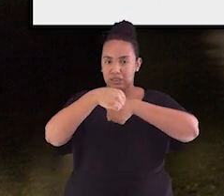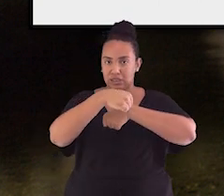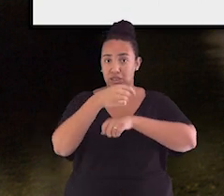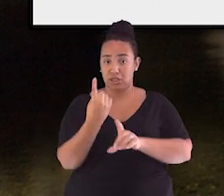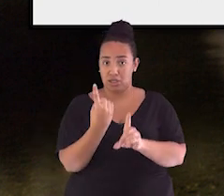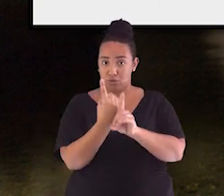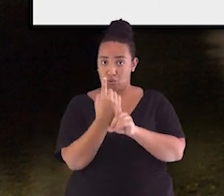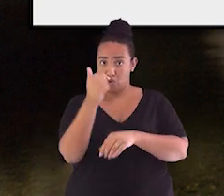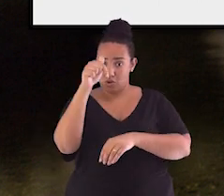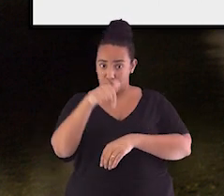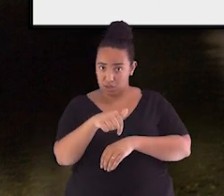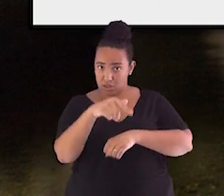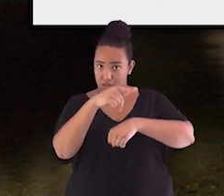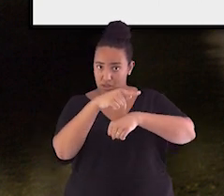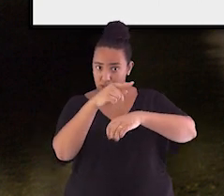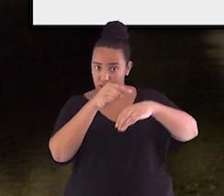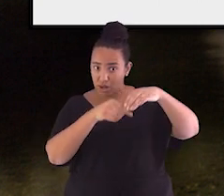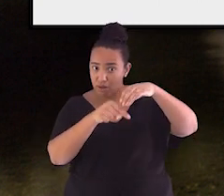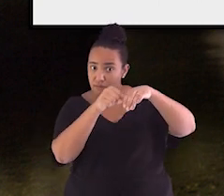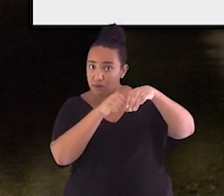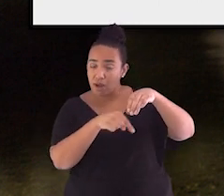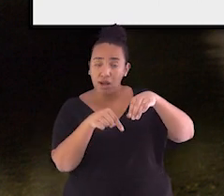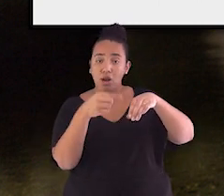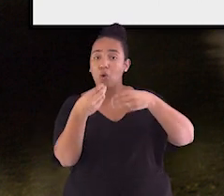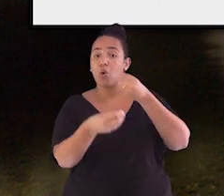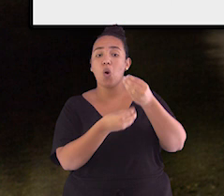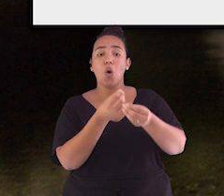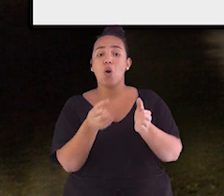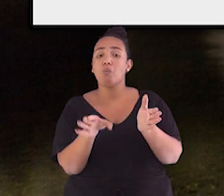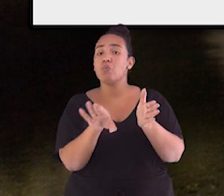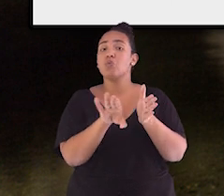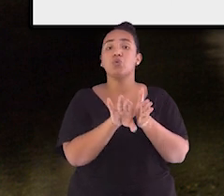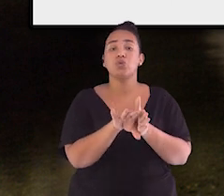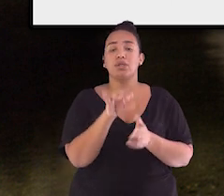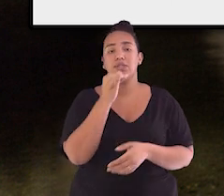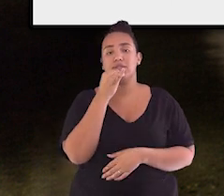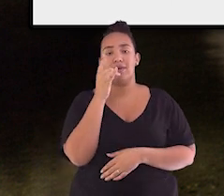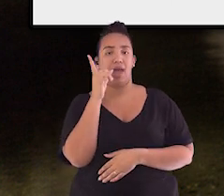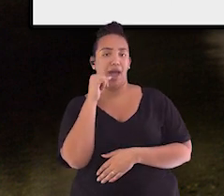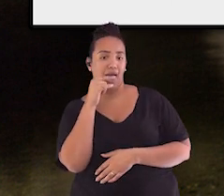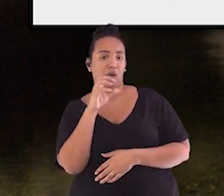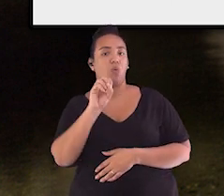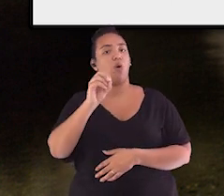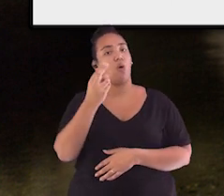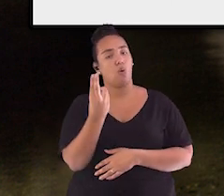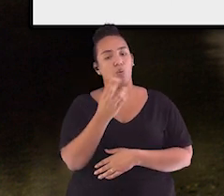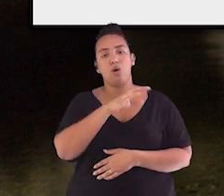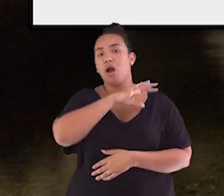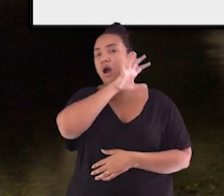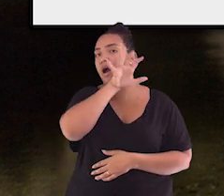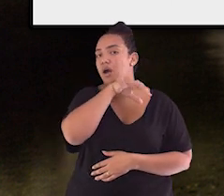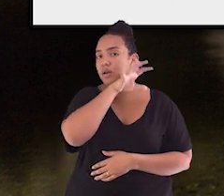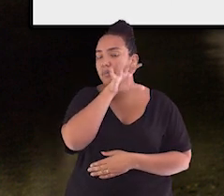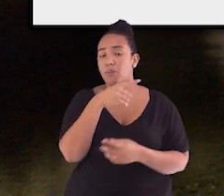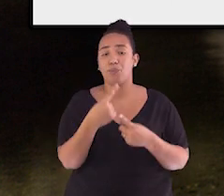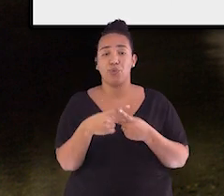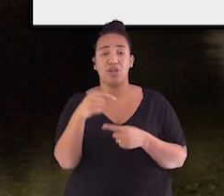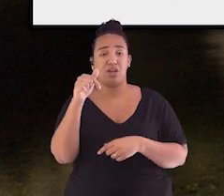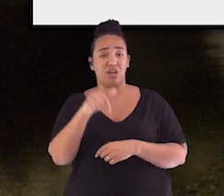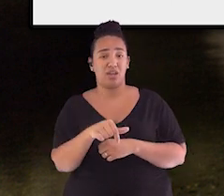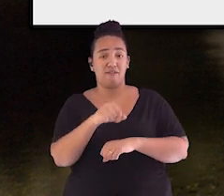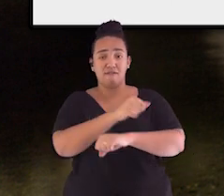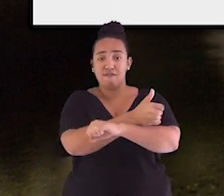encontrados dentro desse ambiente, eles são trazidos pela água ou por animais. A flora cavernícola ela pode